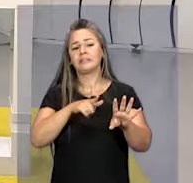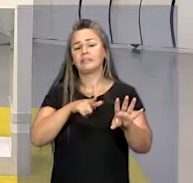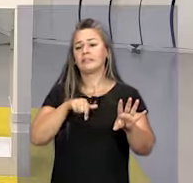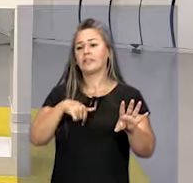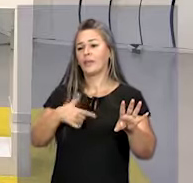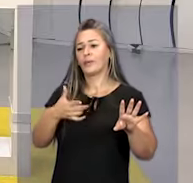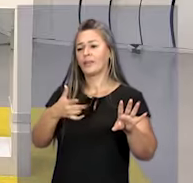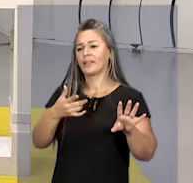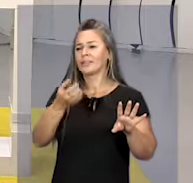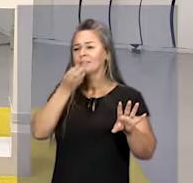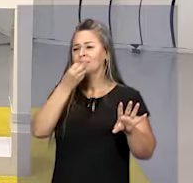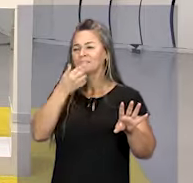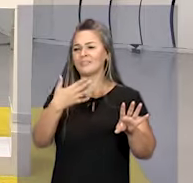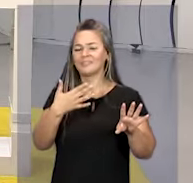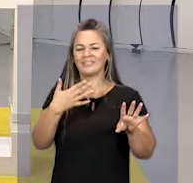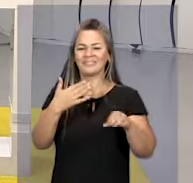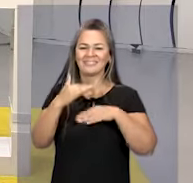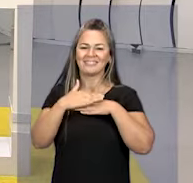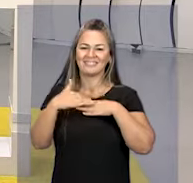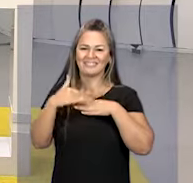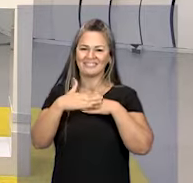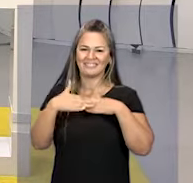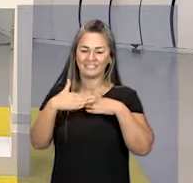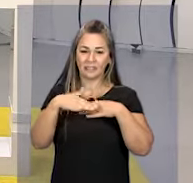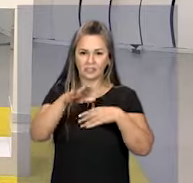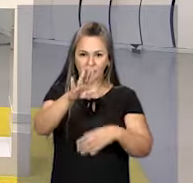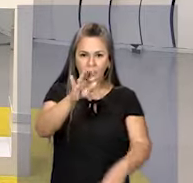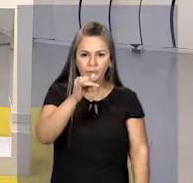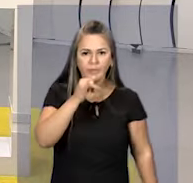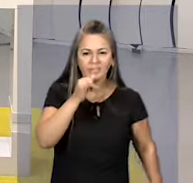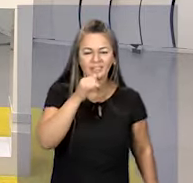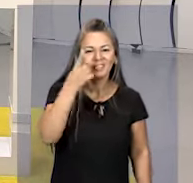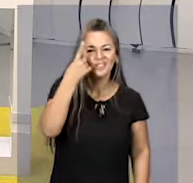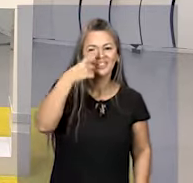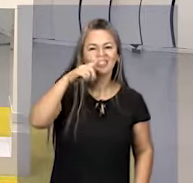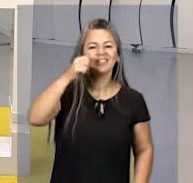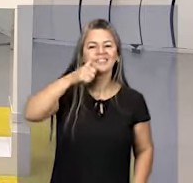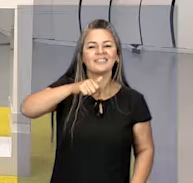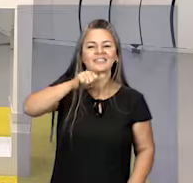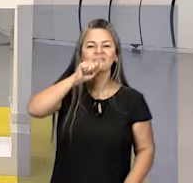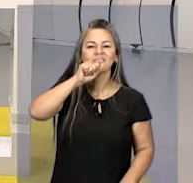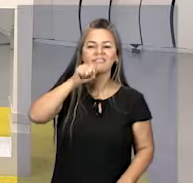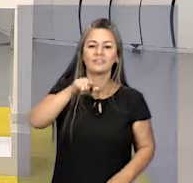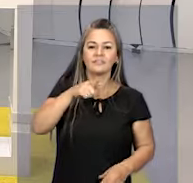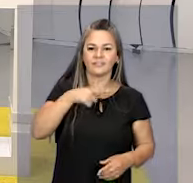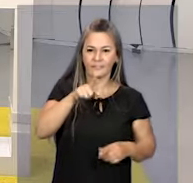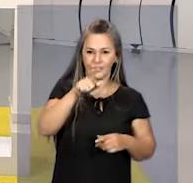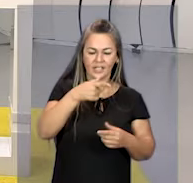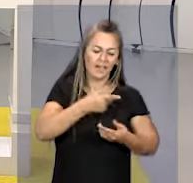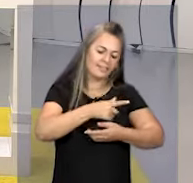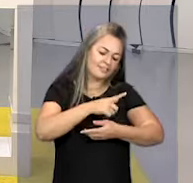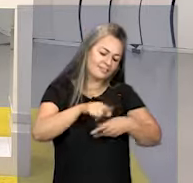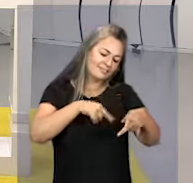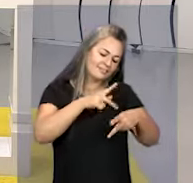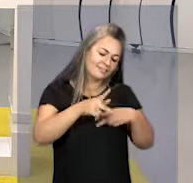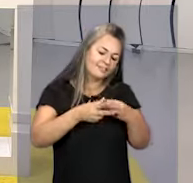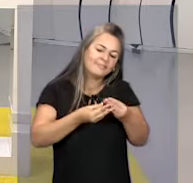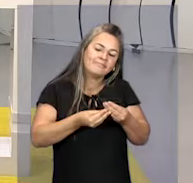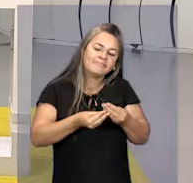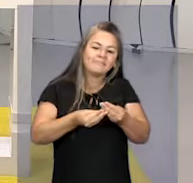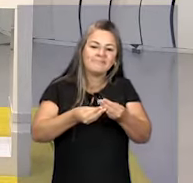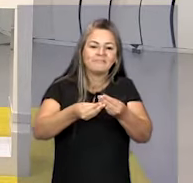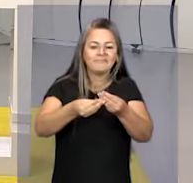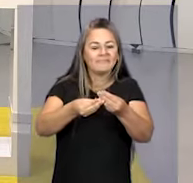você chega lá para sua mãe no Dia das Mães e vai dar ali um presente para ela e fala